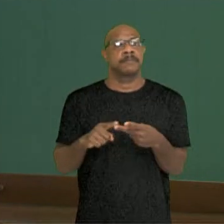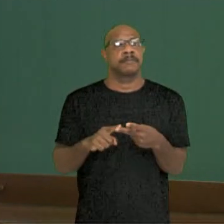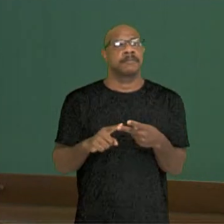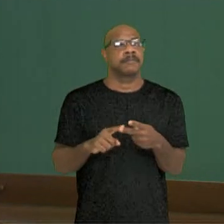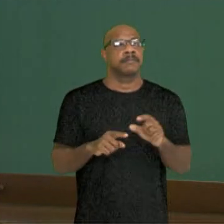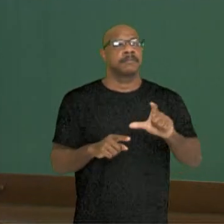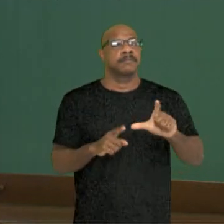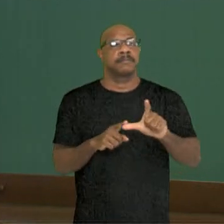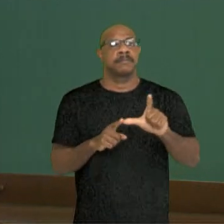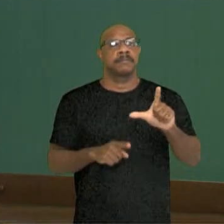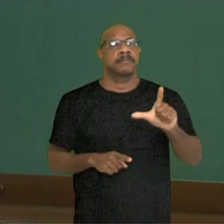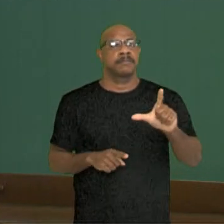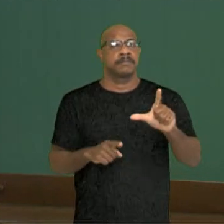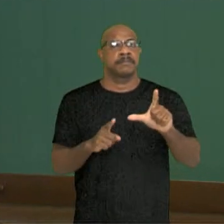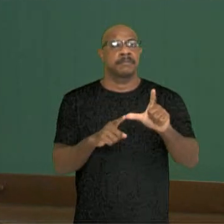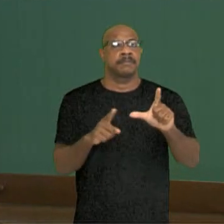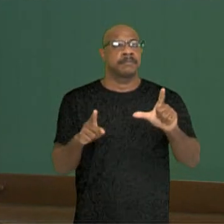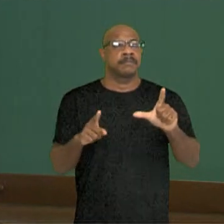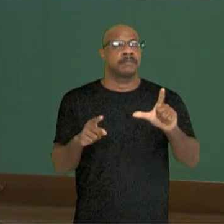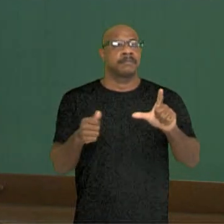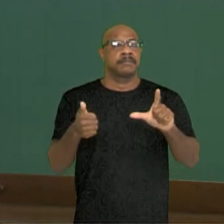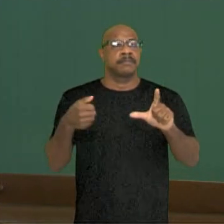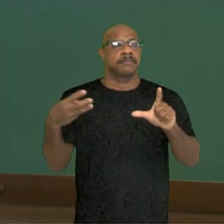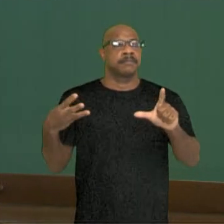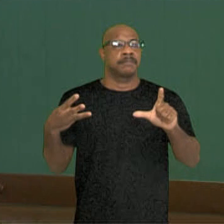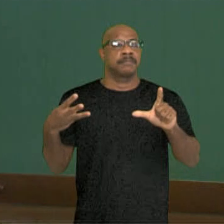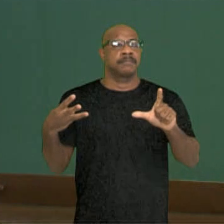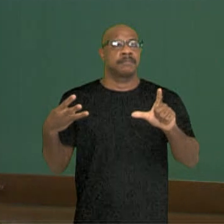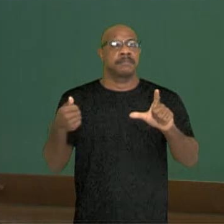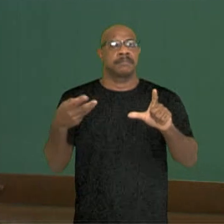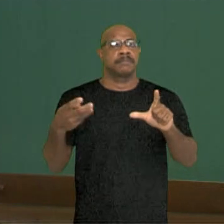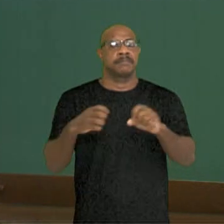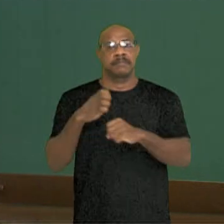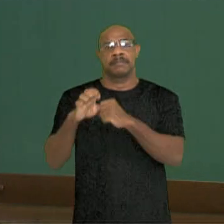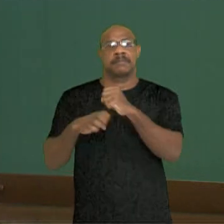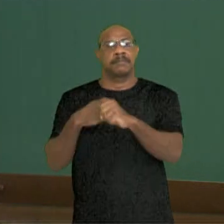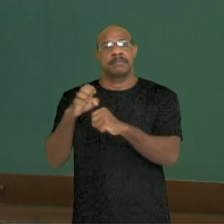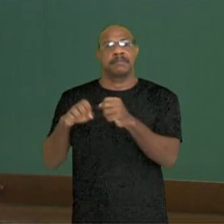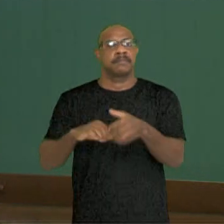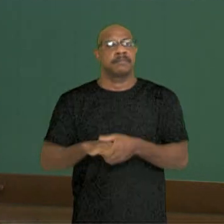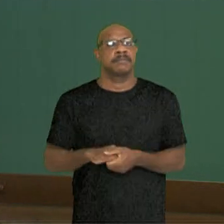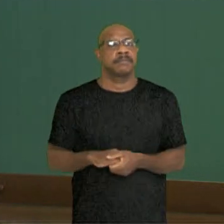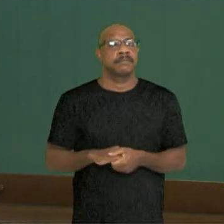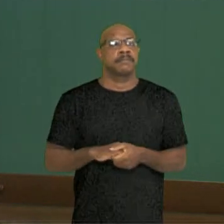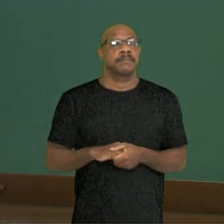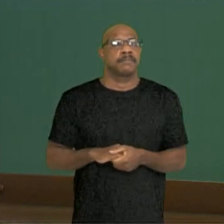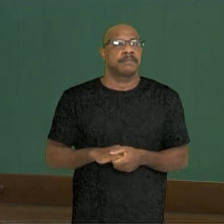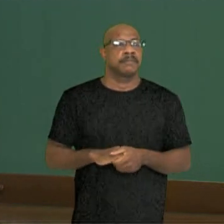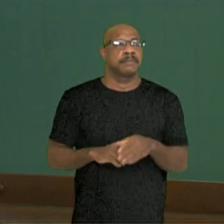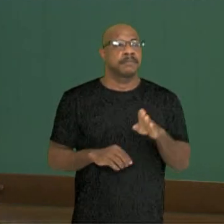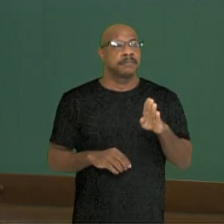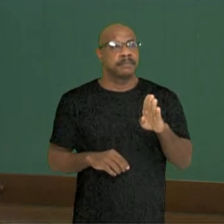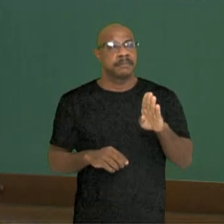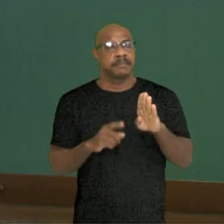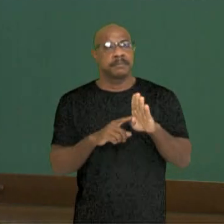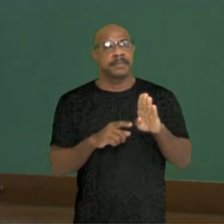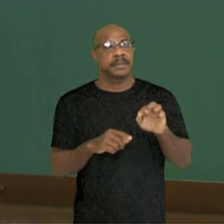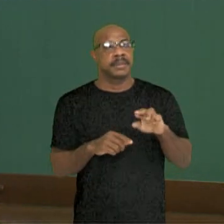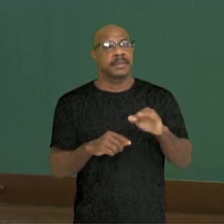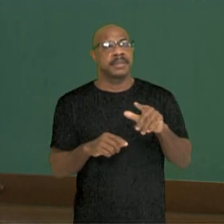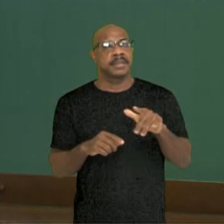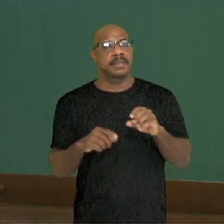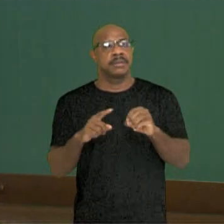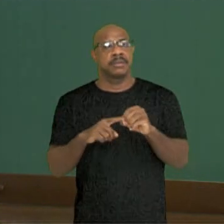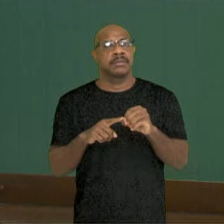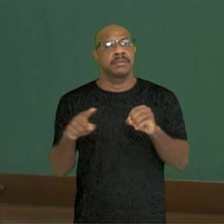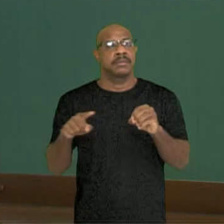lítio, 3 elétrons no seu último nível, também não obedece à regra do octeto. O berílio, 4. O boro, nós